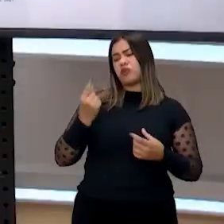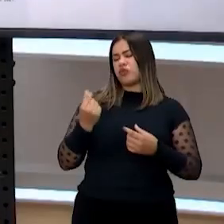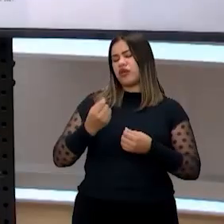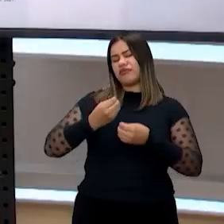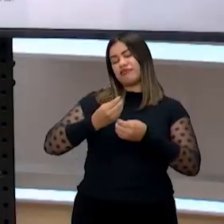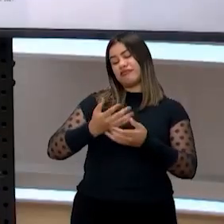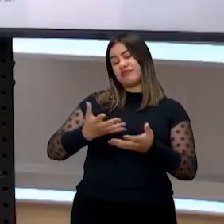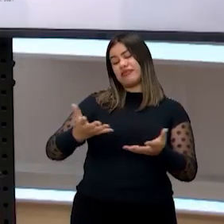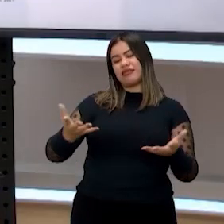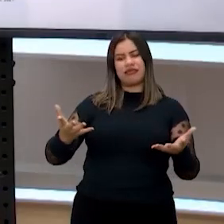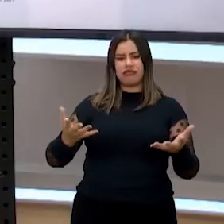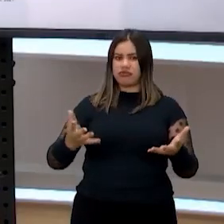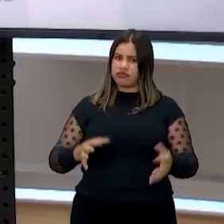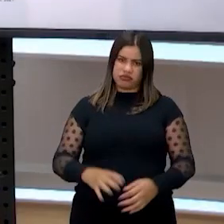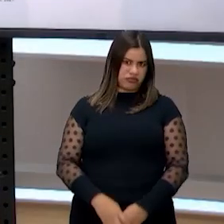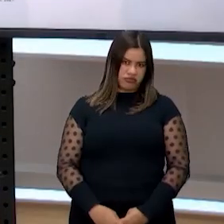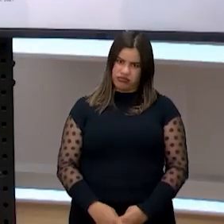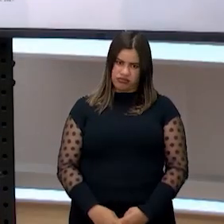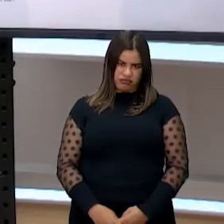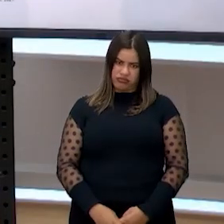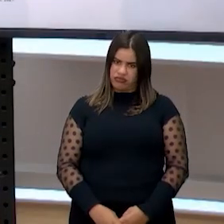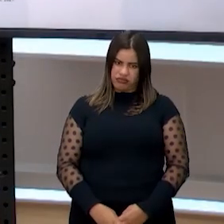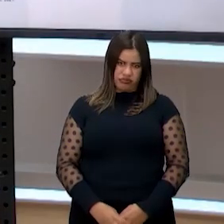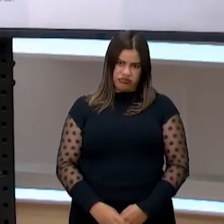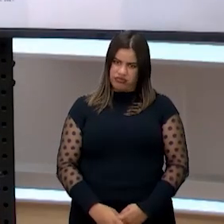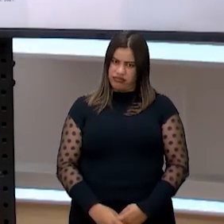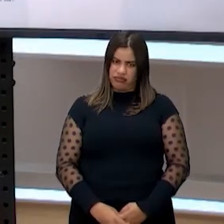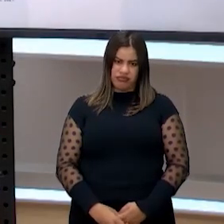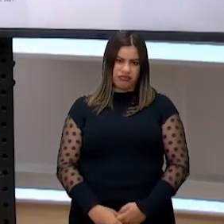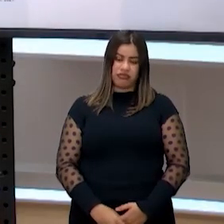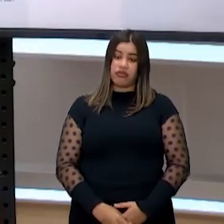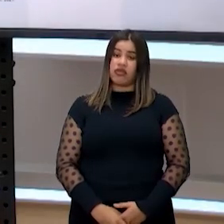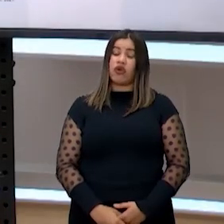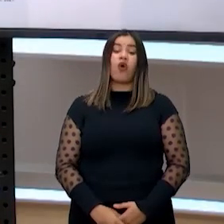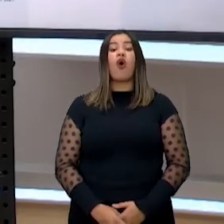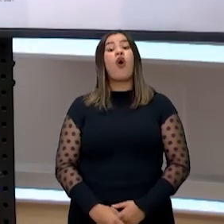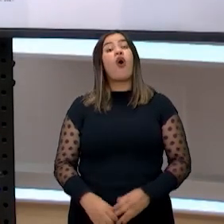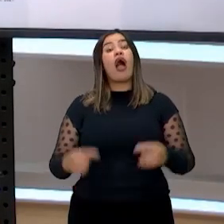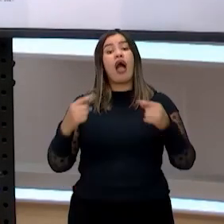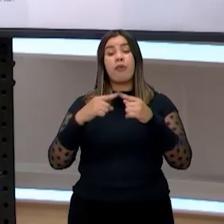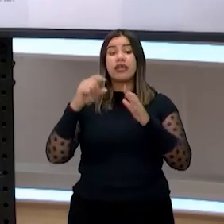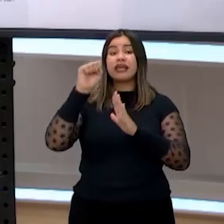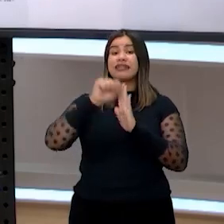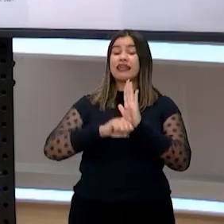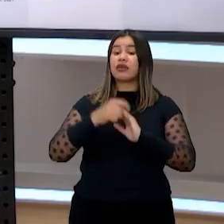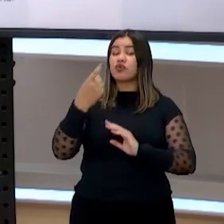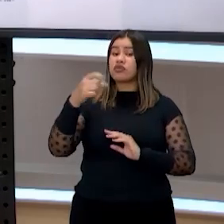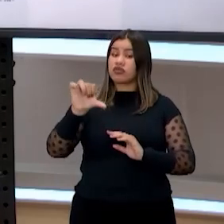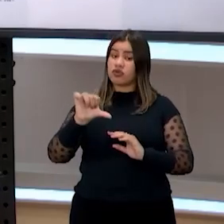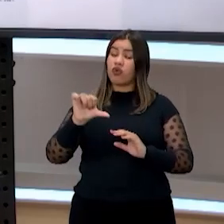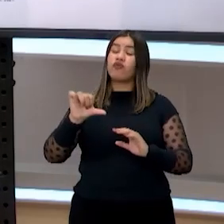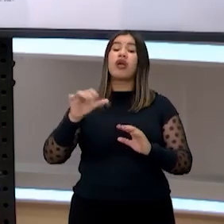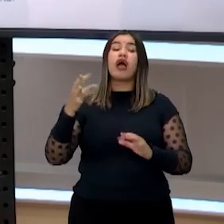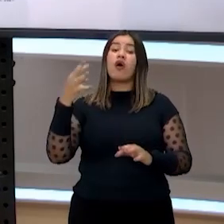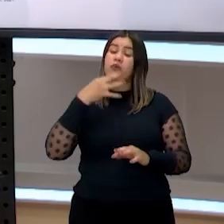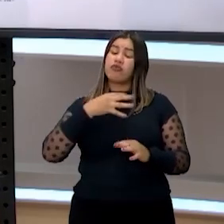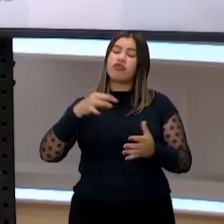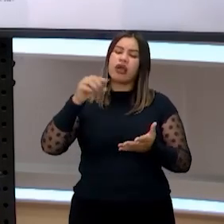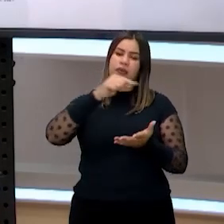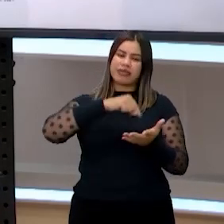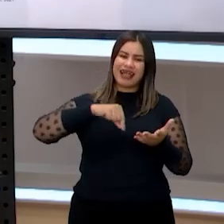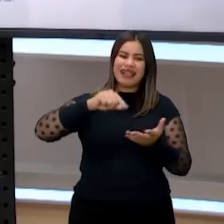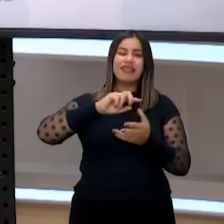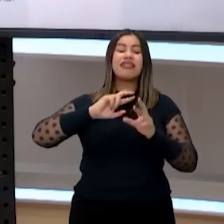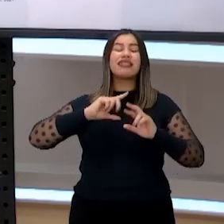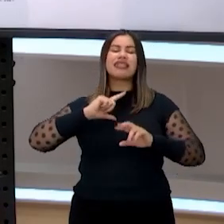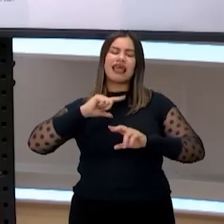Gente, eu estou querendo deixar bem claro que a gente está situando a aula aqui no século XIX. É claro que o capitalismo passou por